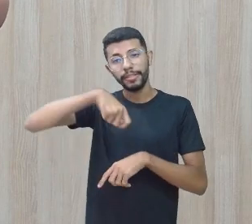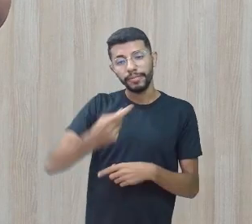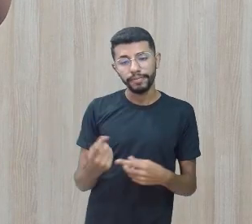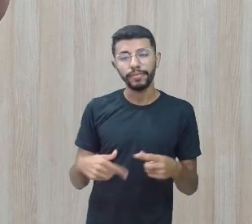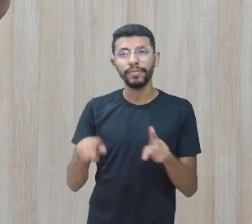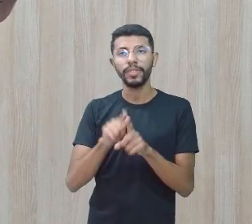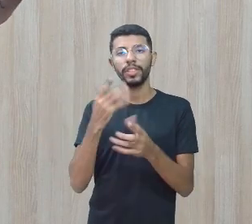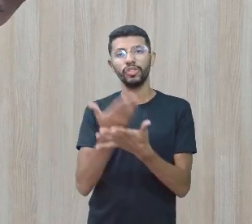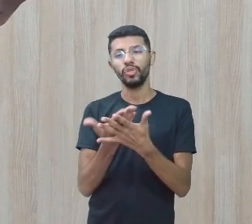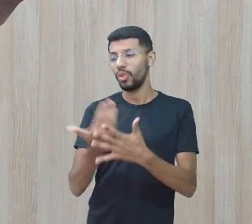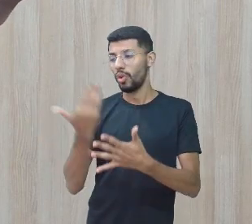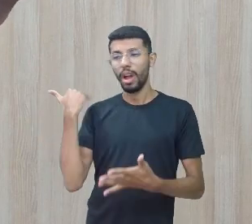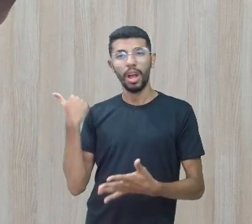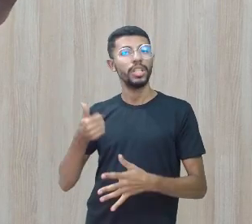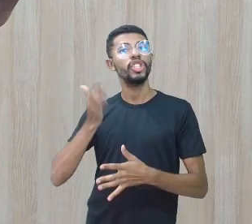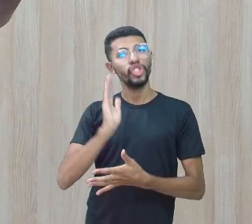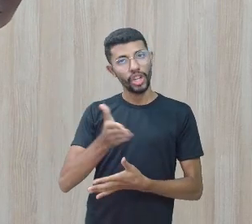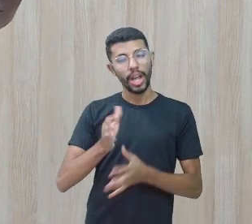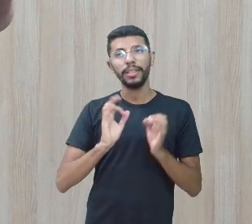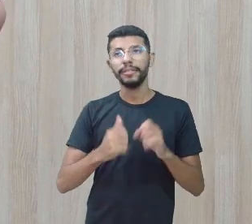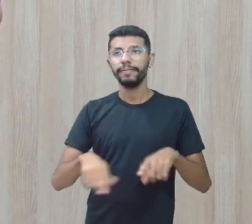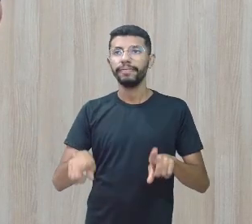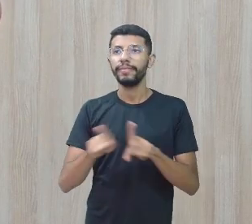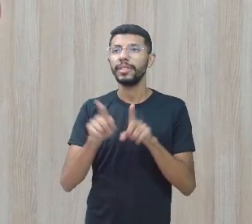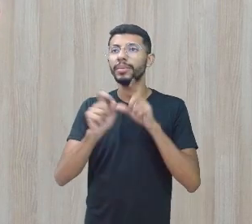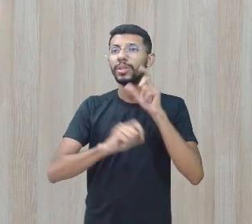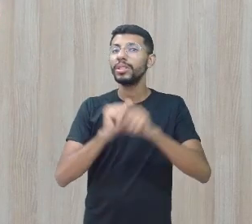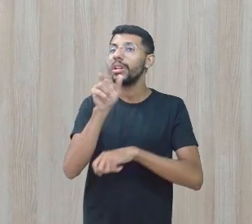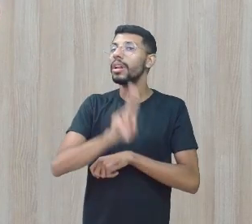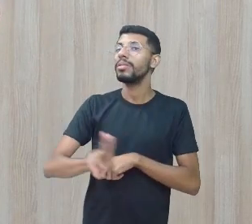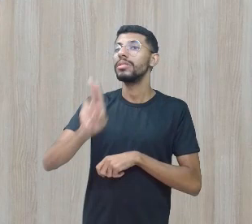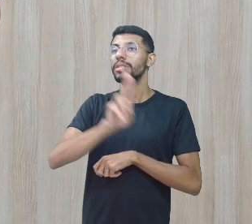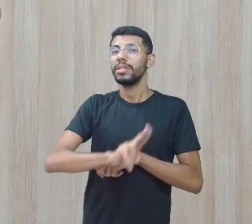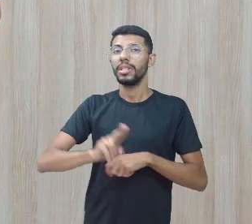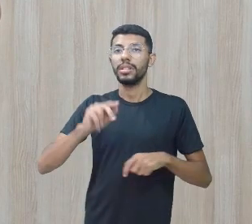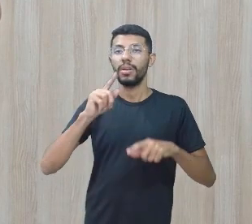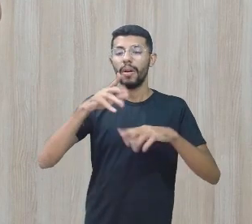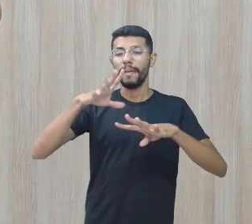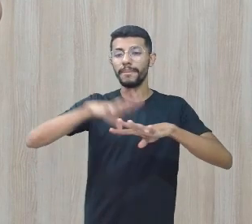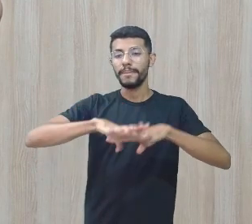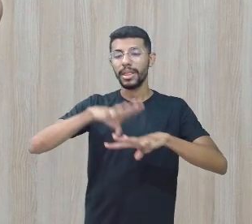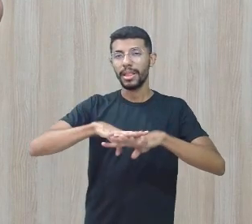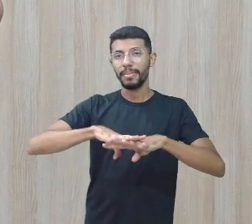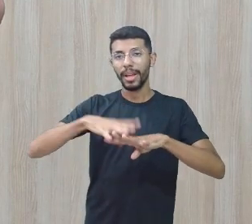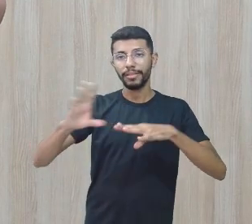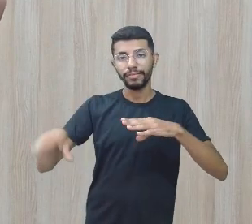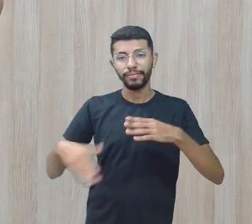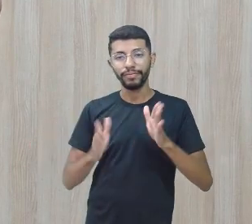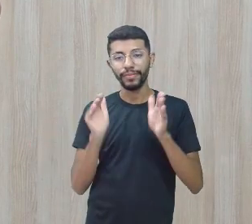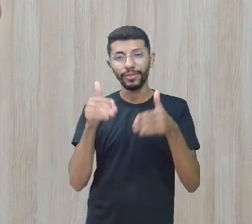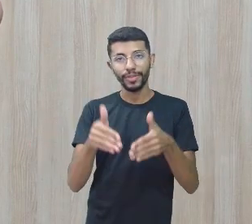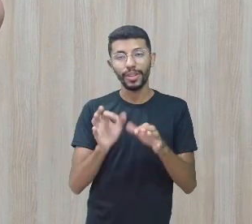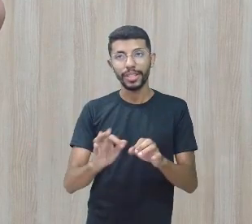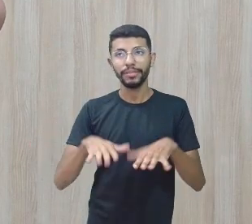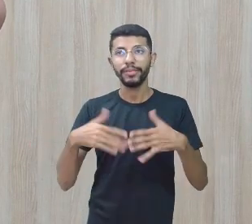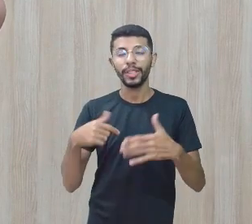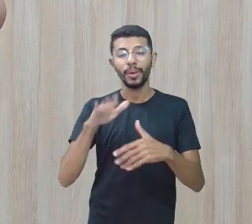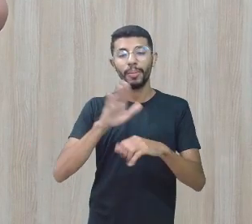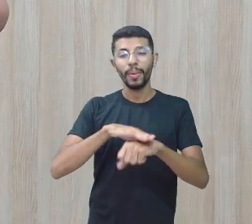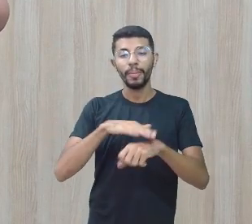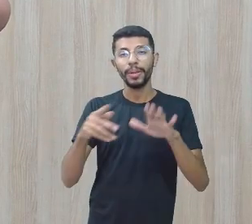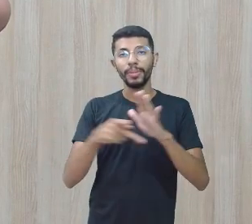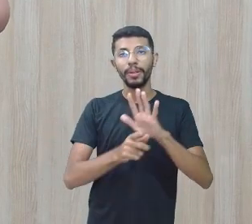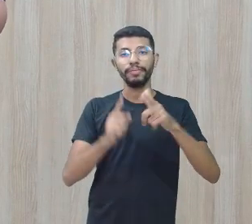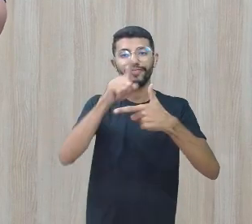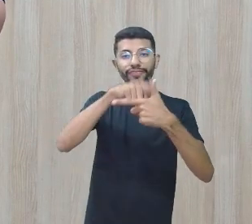já foram vistos em outros momentos, na utilização da matemática. Então, na hora da divisão, da